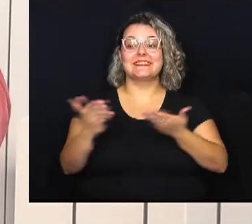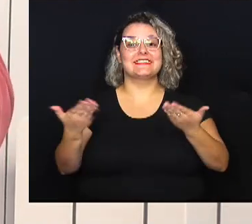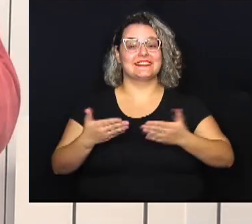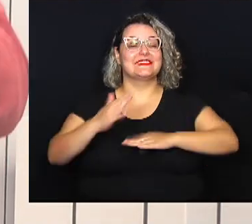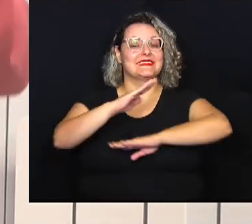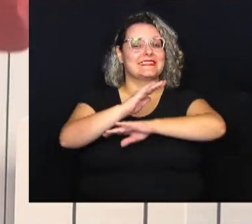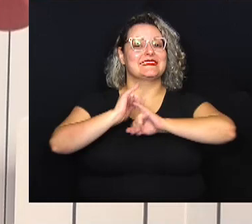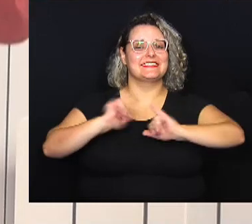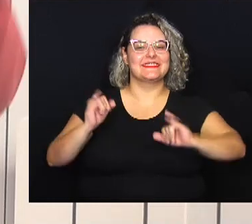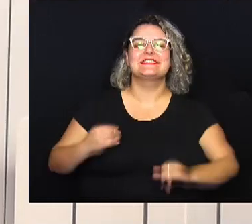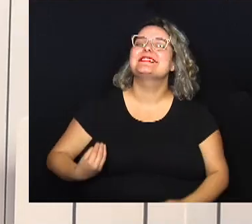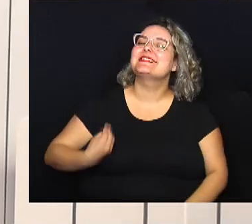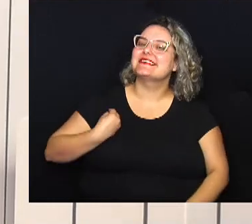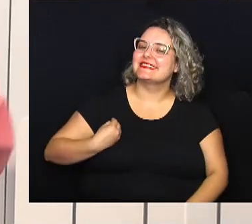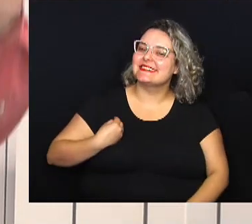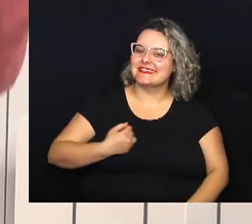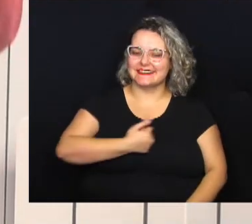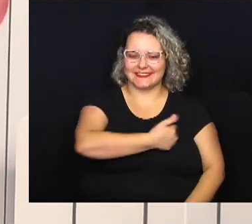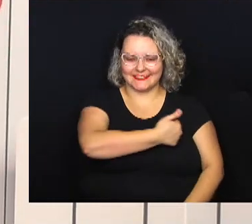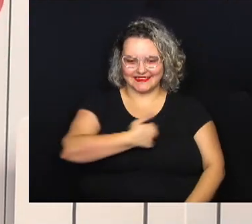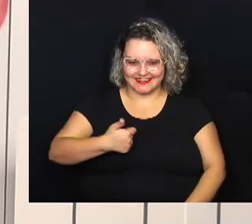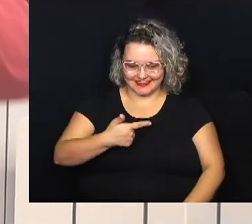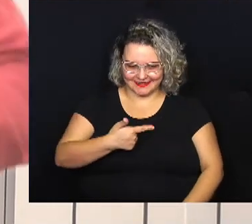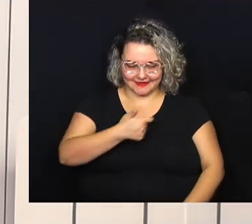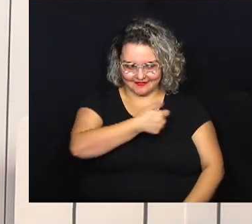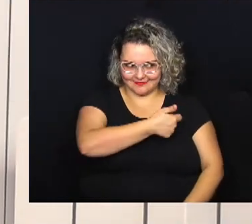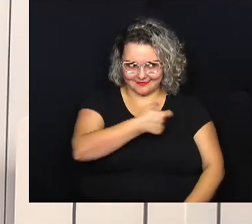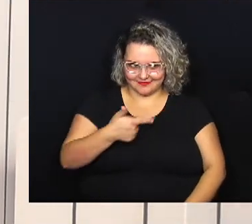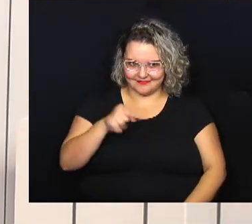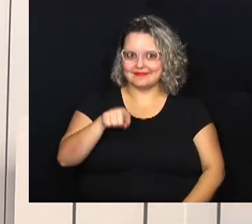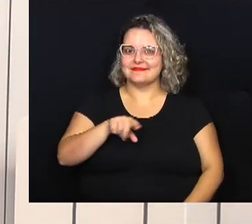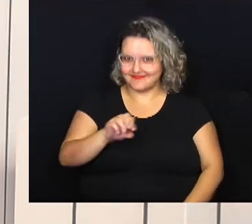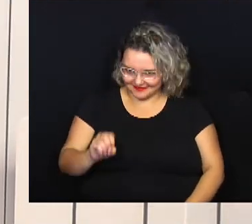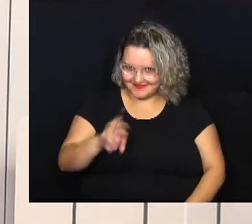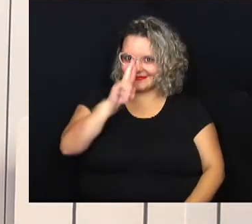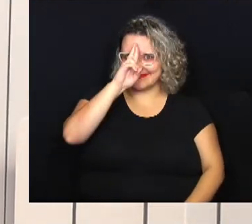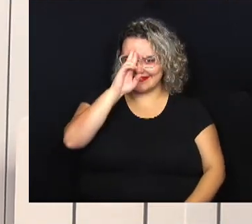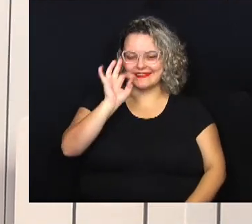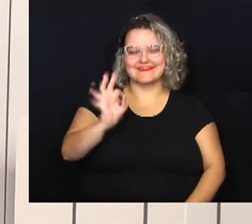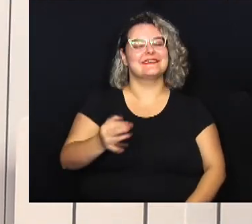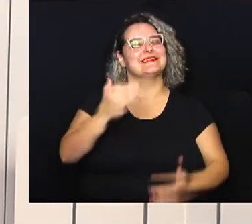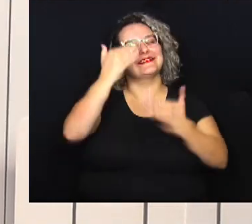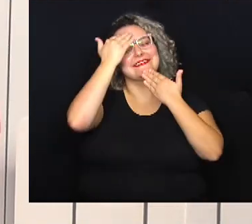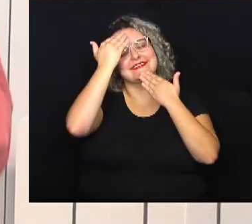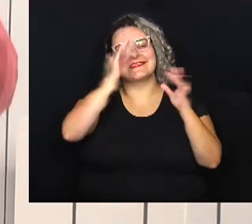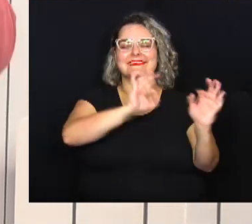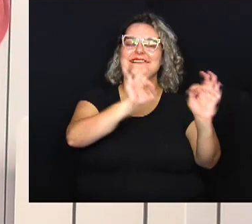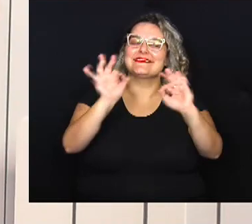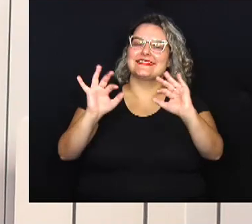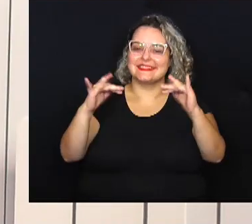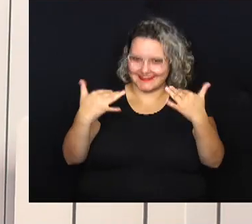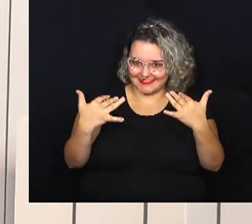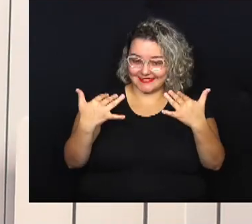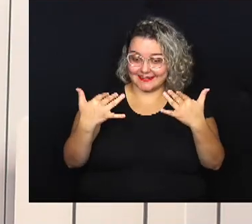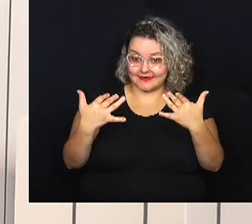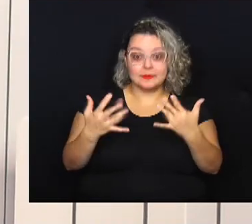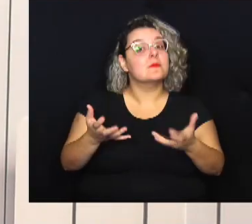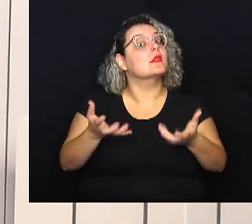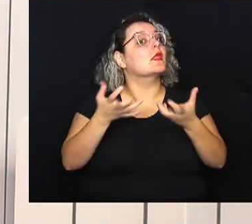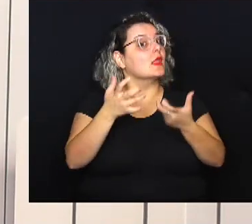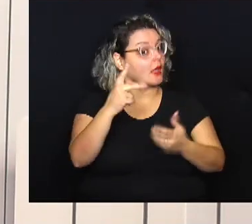Notícia ao vivo, meio-dia em ponto. Muito obrigado pela sua companhia, pela sua audiência. E eu quero a